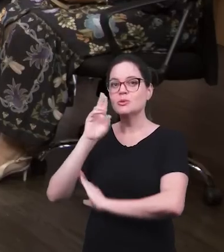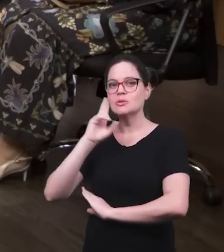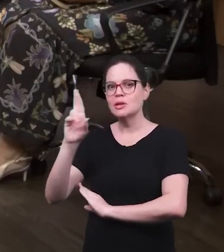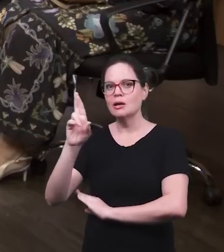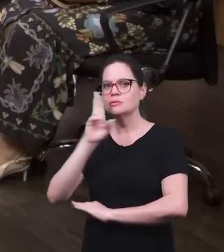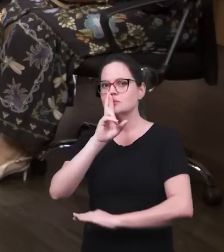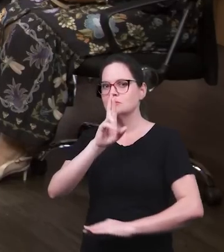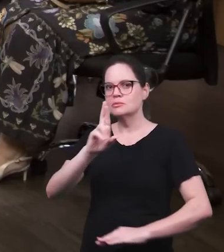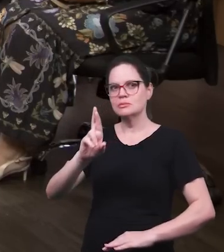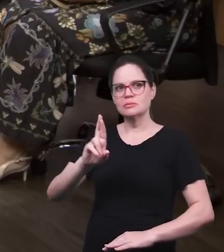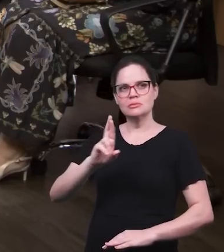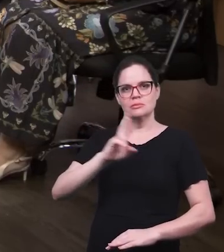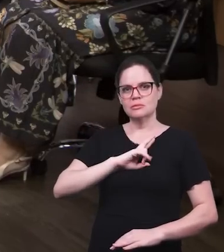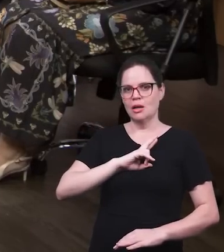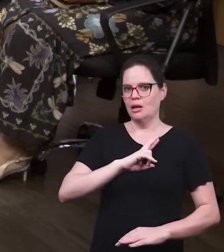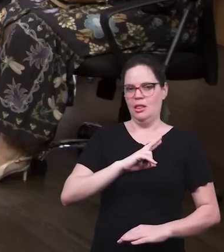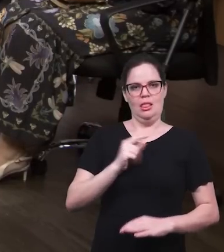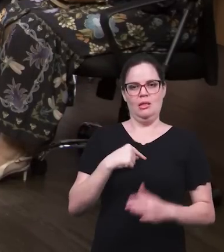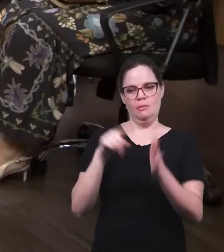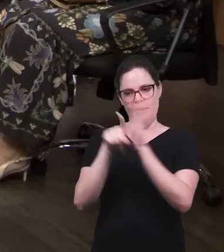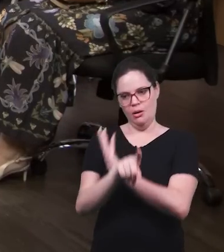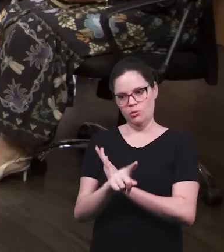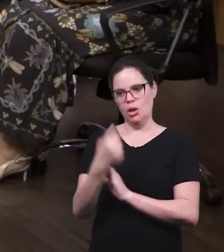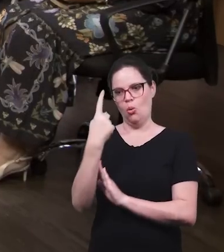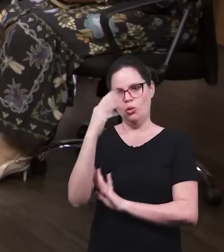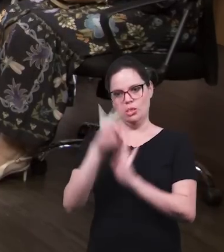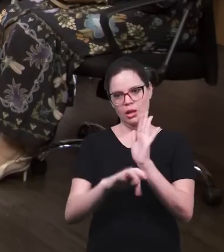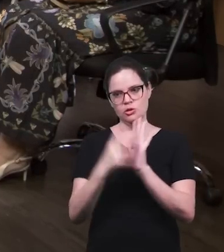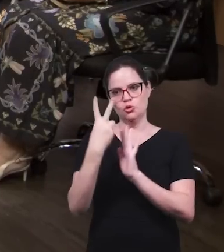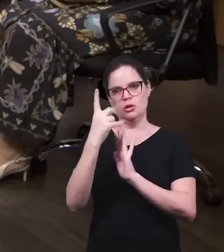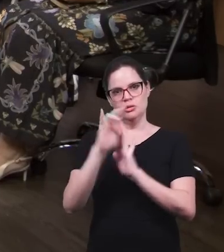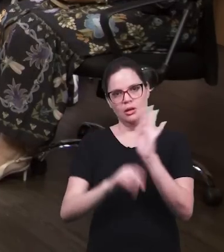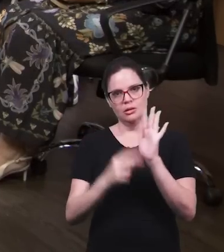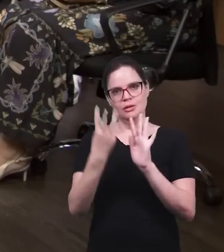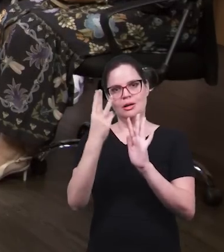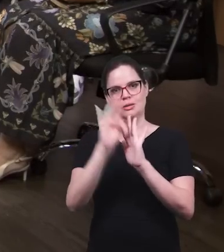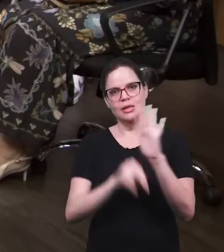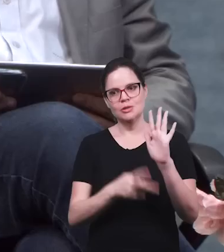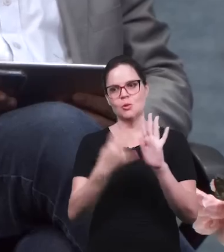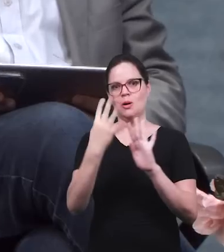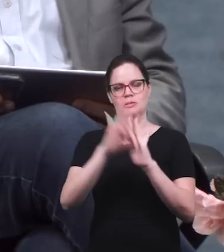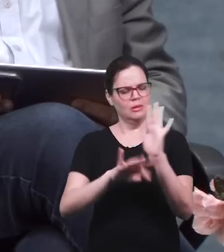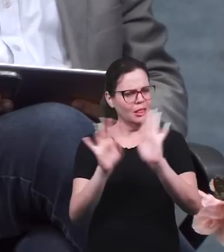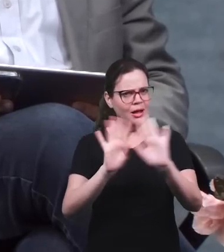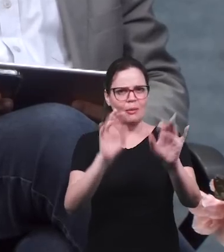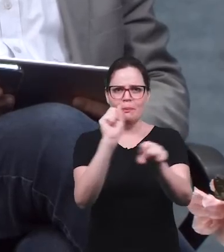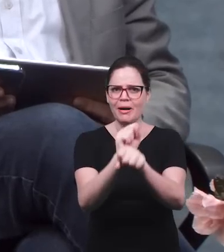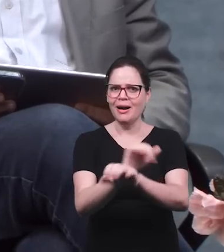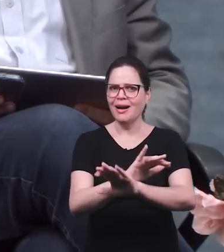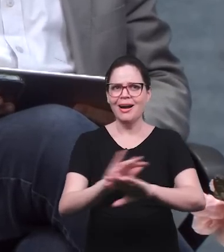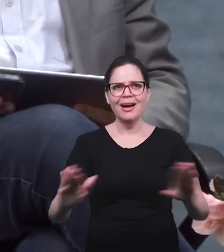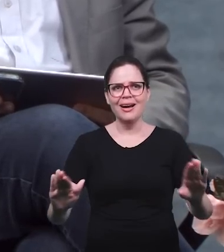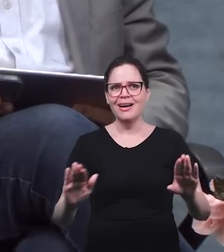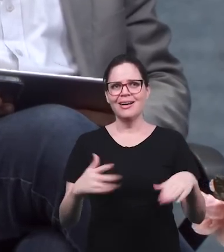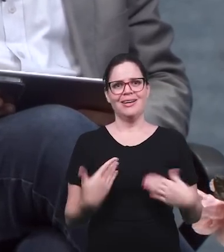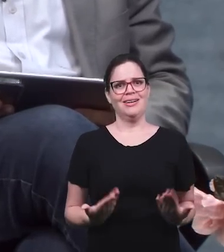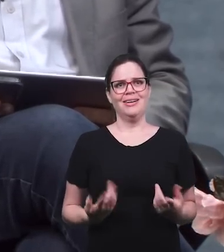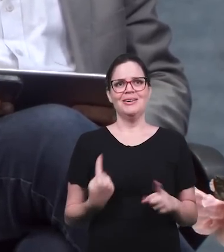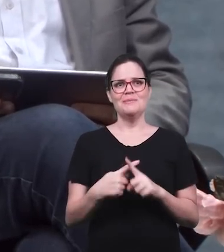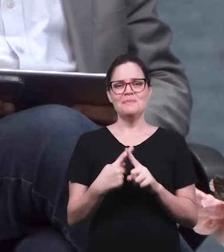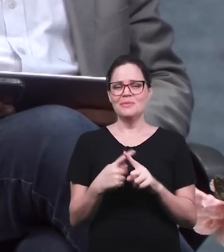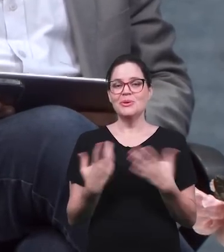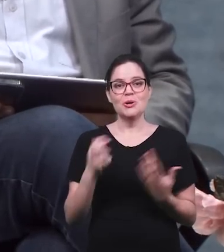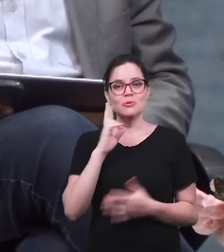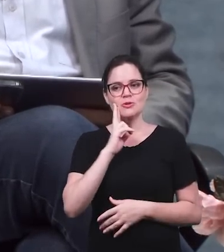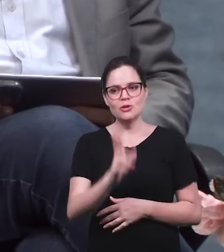falando, não chegue ao 100º versículo. Não chegue ao 20º. Porque ele quer